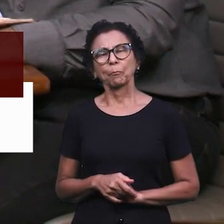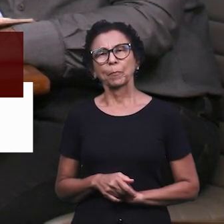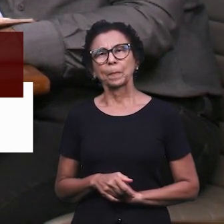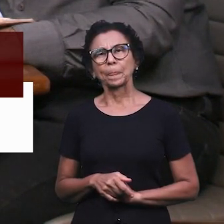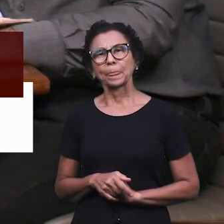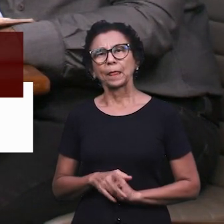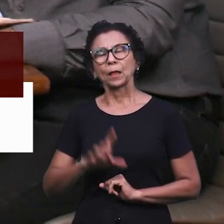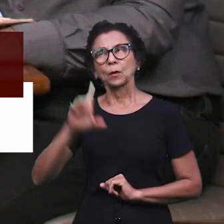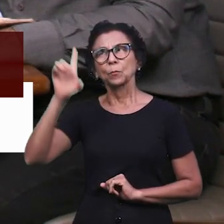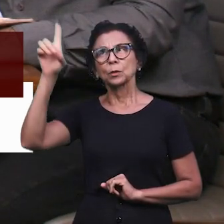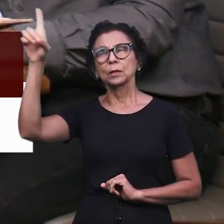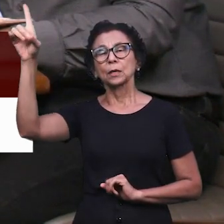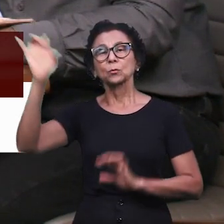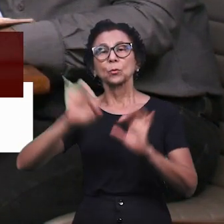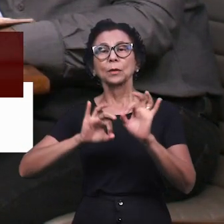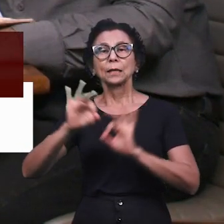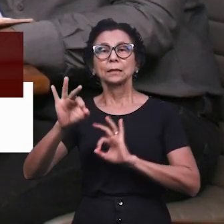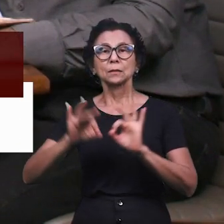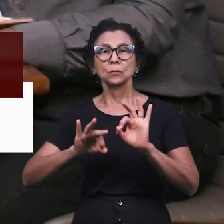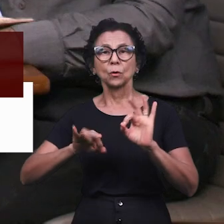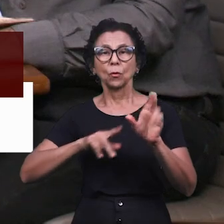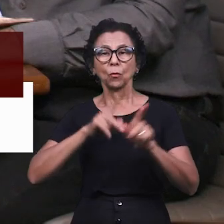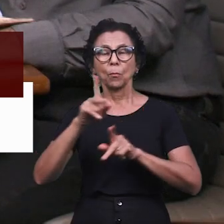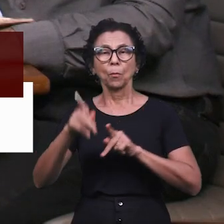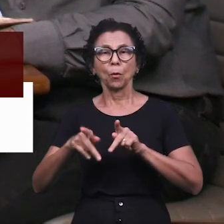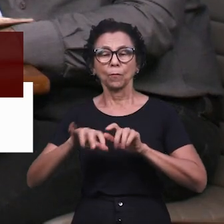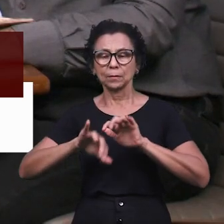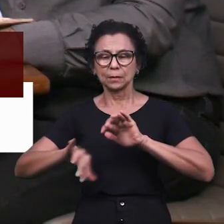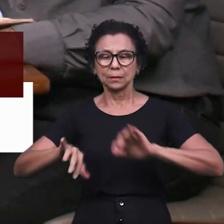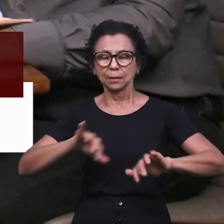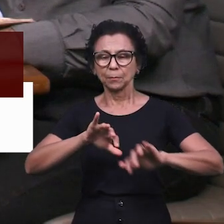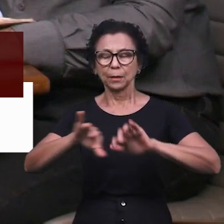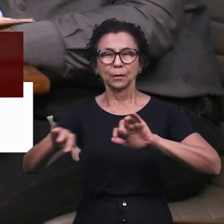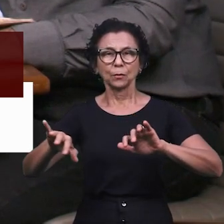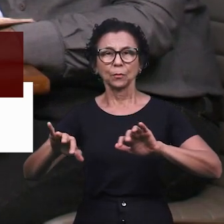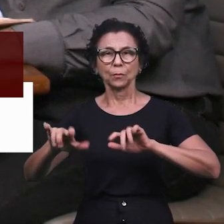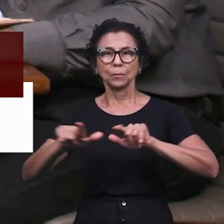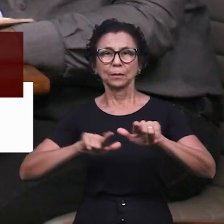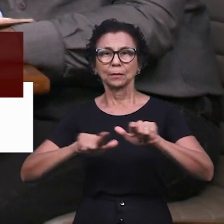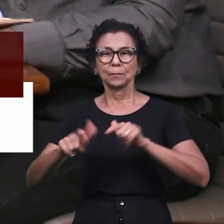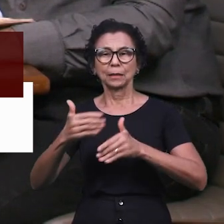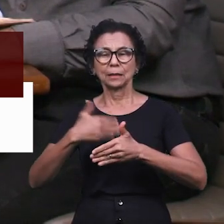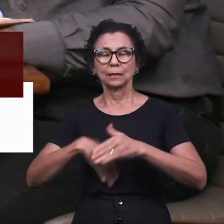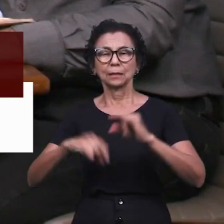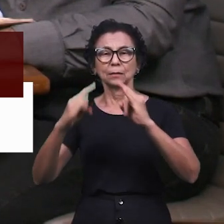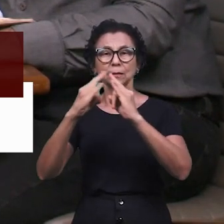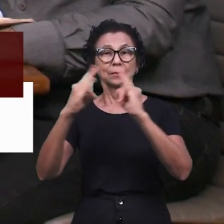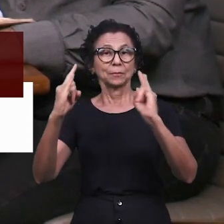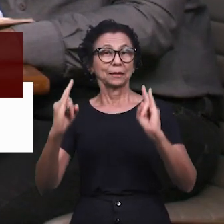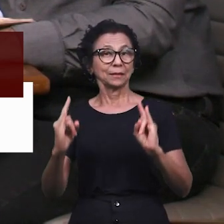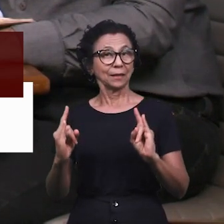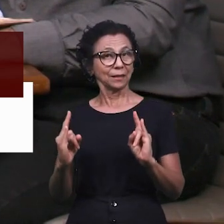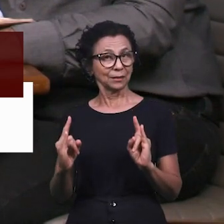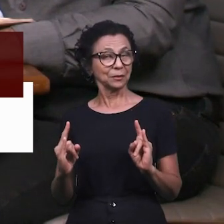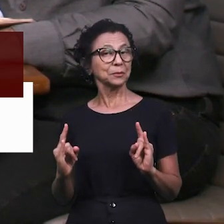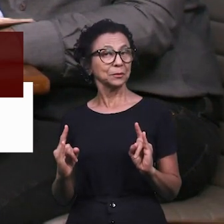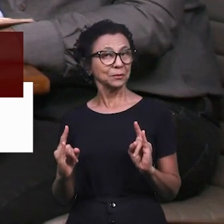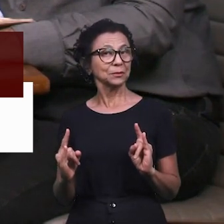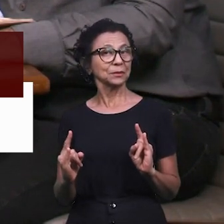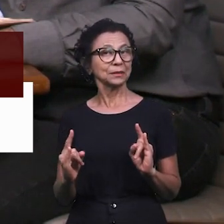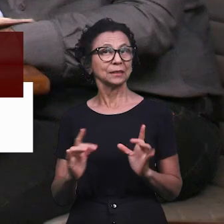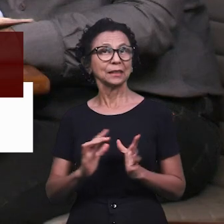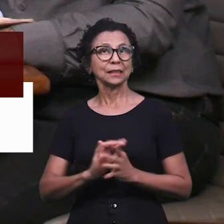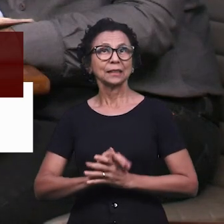que o Senhor fez para cada um daqueles que ministravam no tabernáculo, E havia ali o